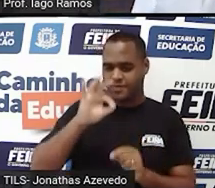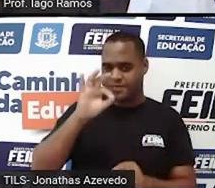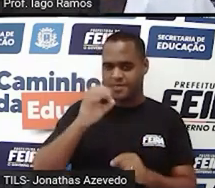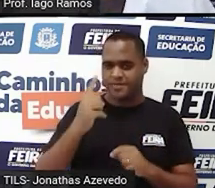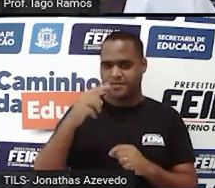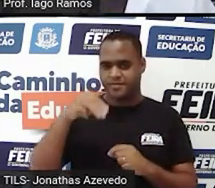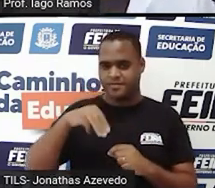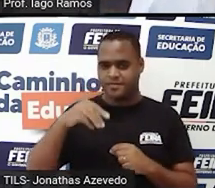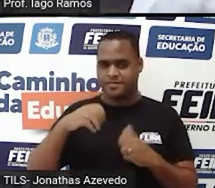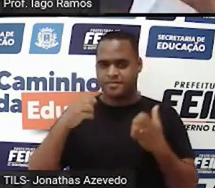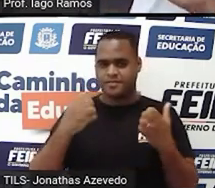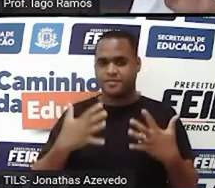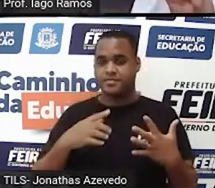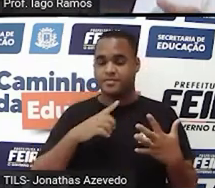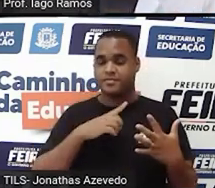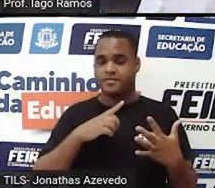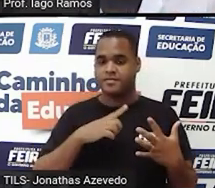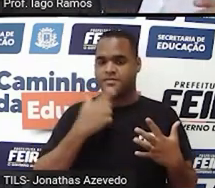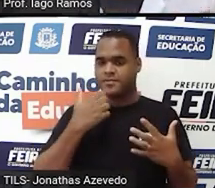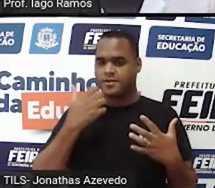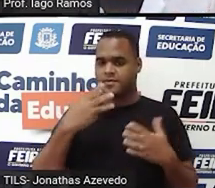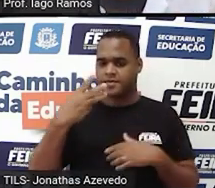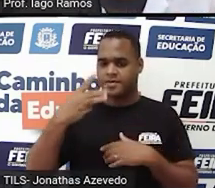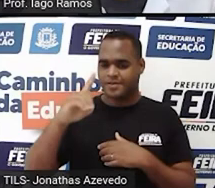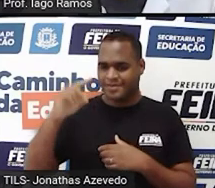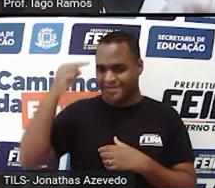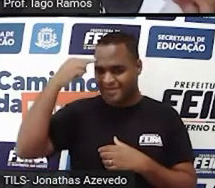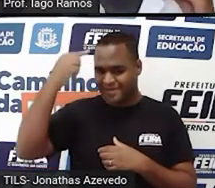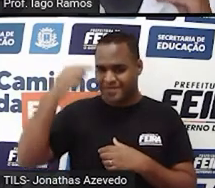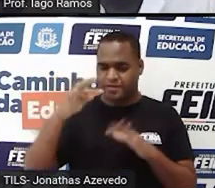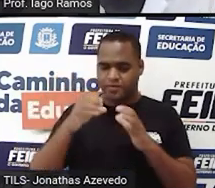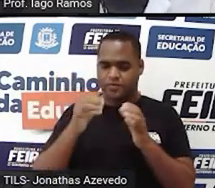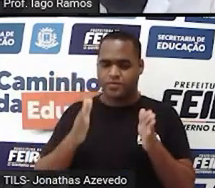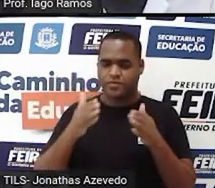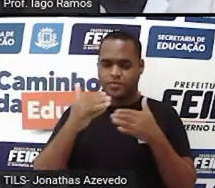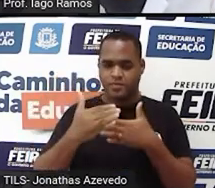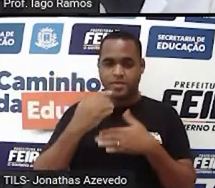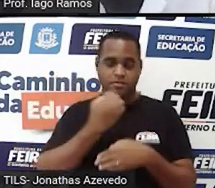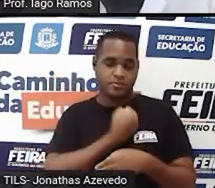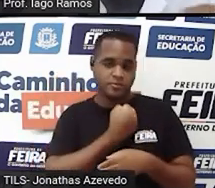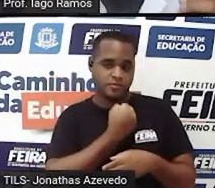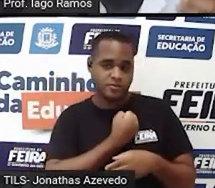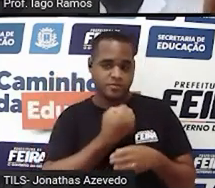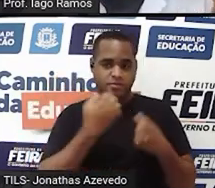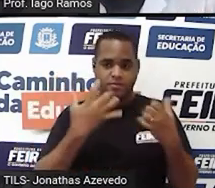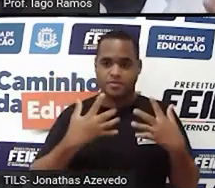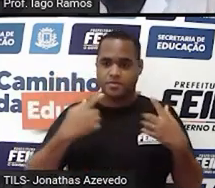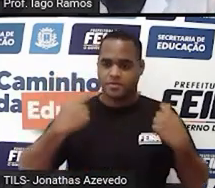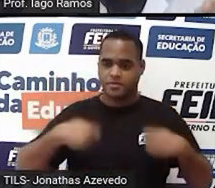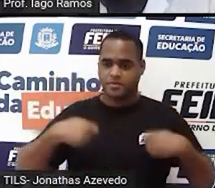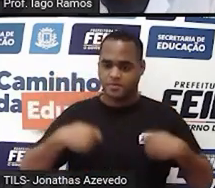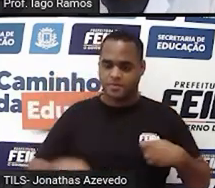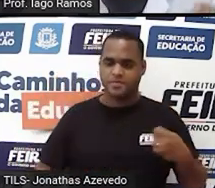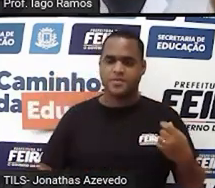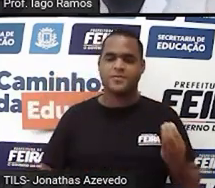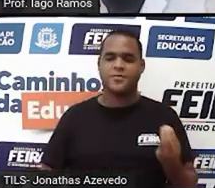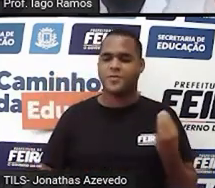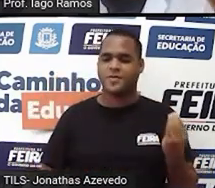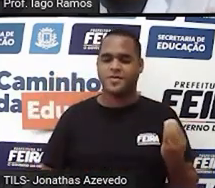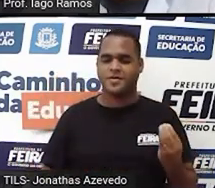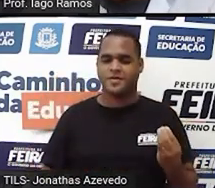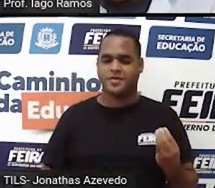metro tá as três dimensões do cubo um metro e precisa ser o